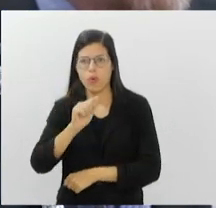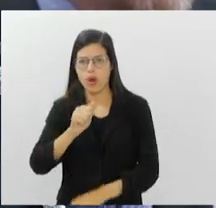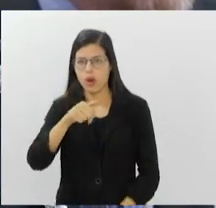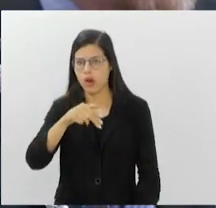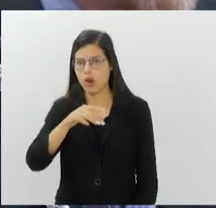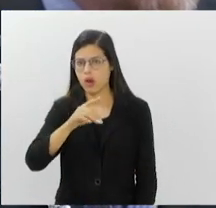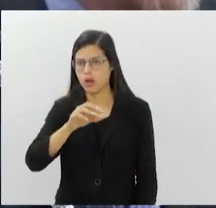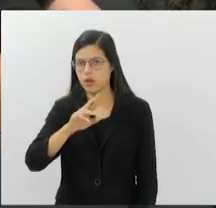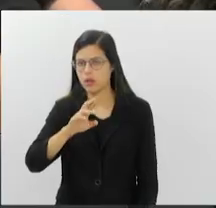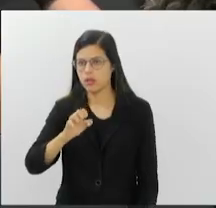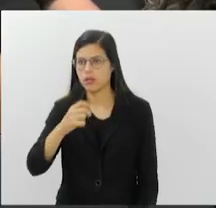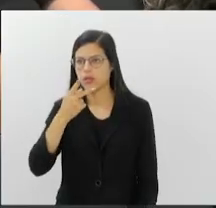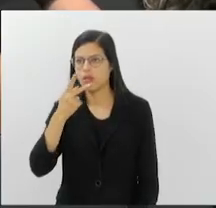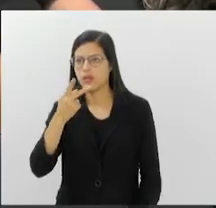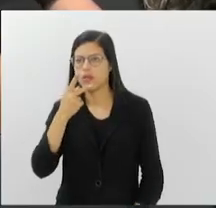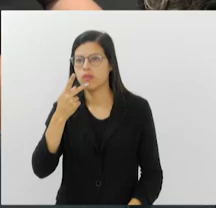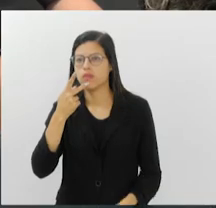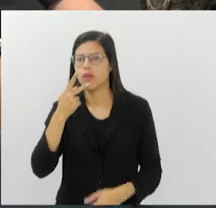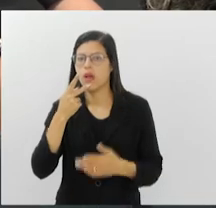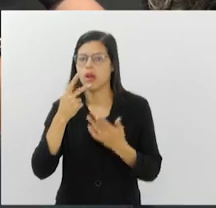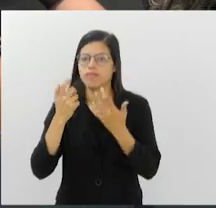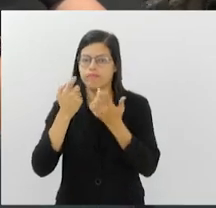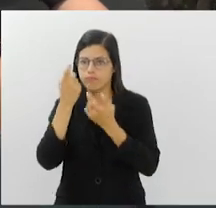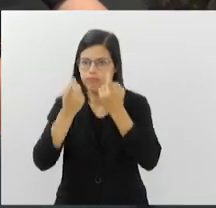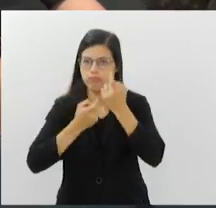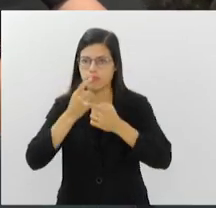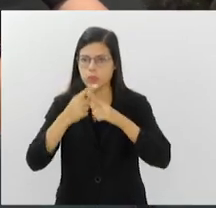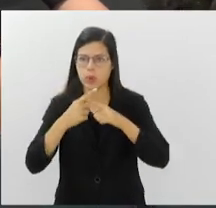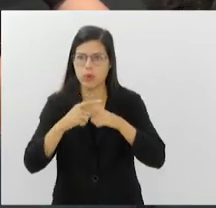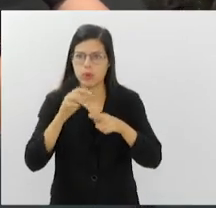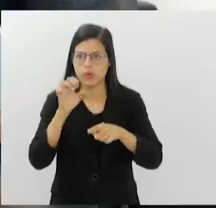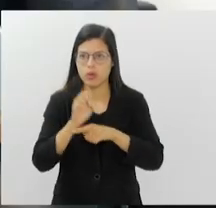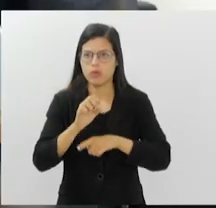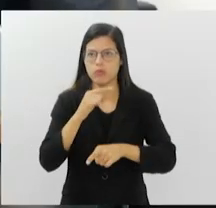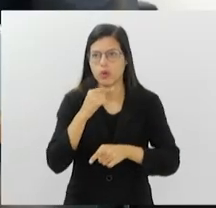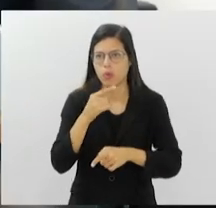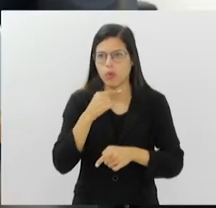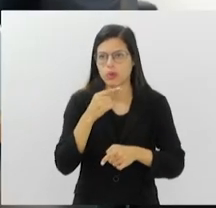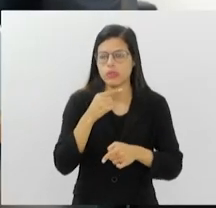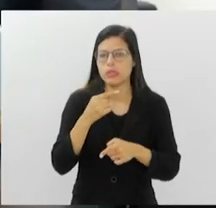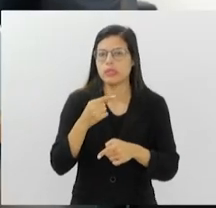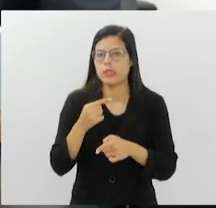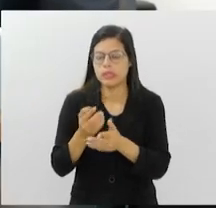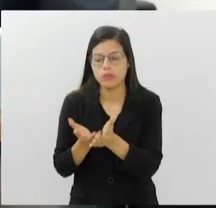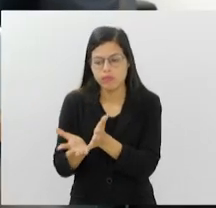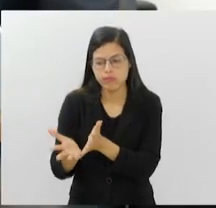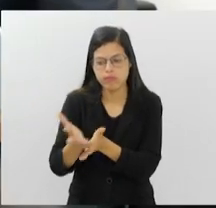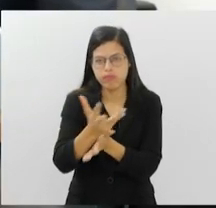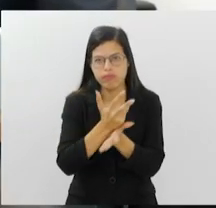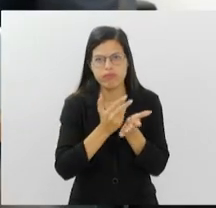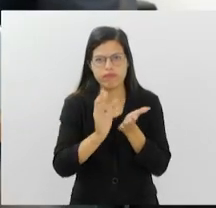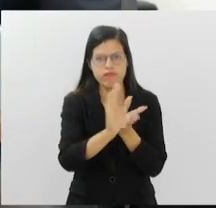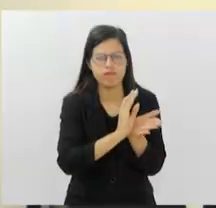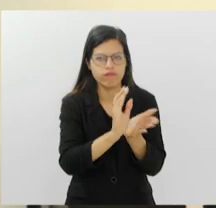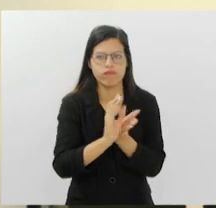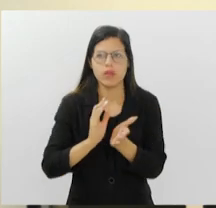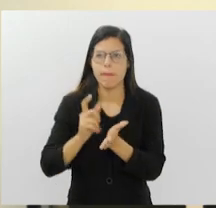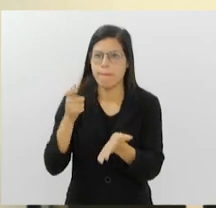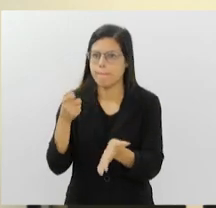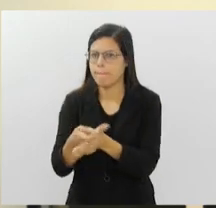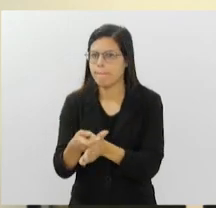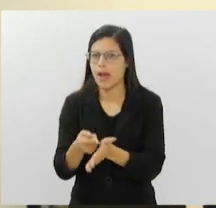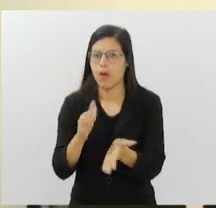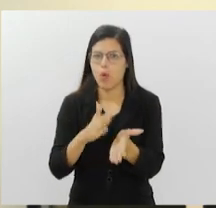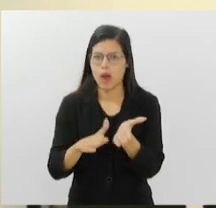é preocupante, porque o Estado não está conseguindo produzir receita para pagar suas despesas e nem a dívida com a União. Nós estamos